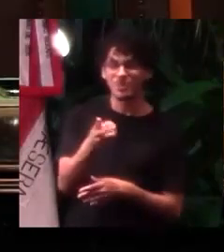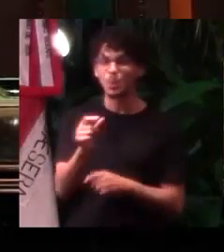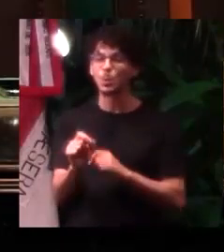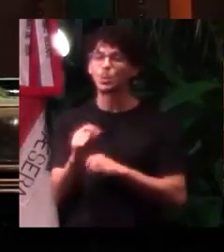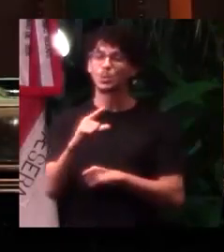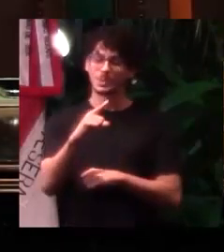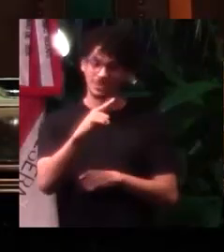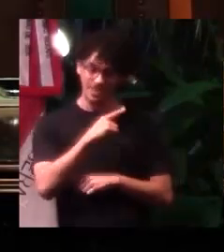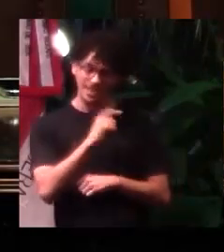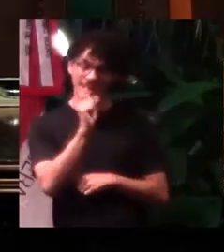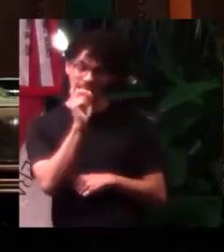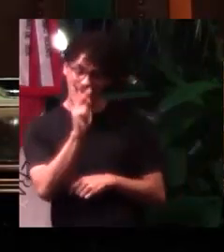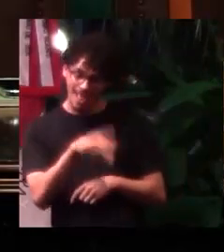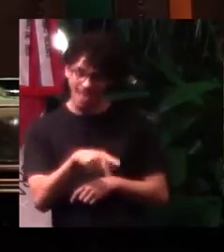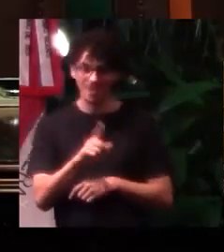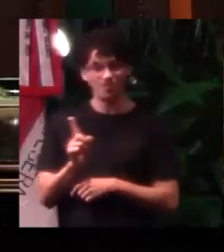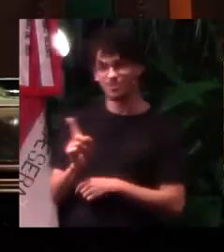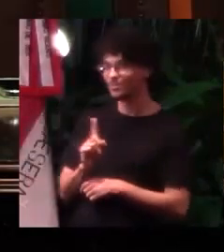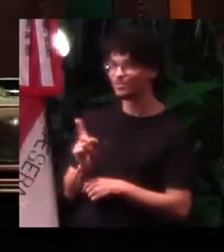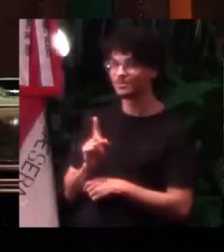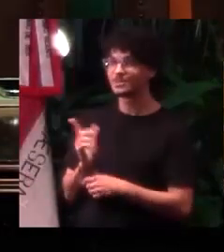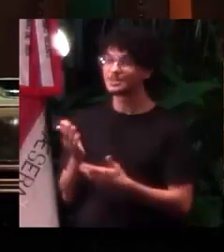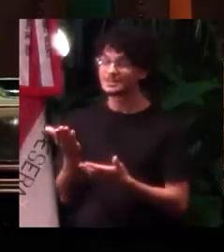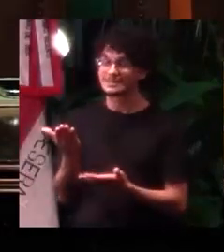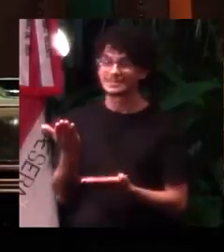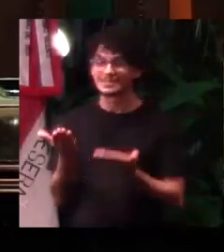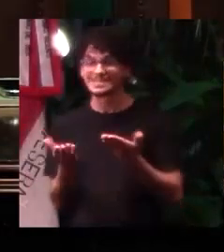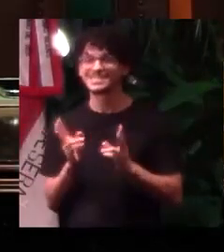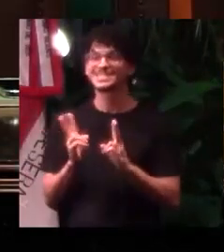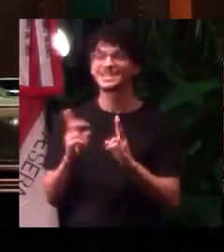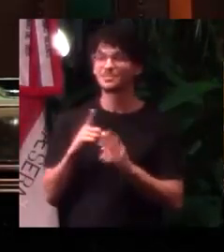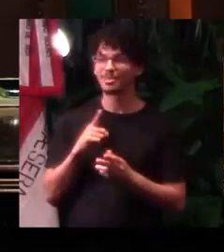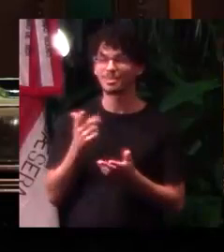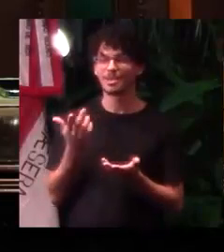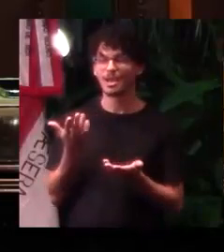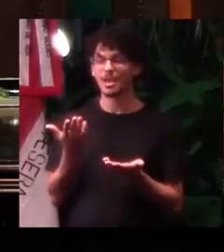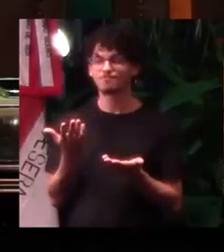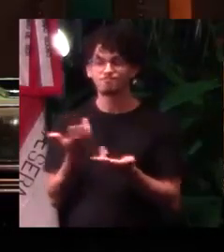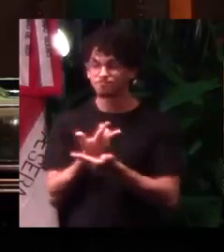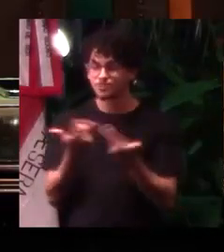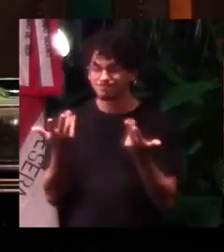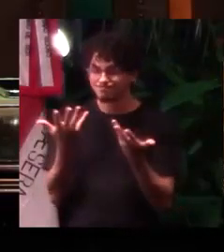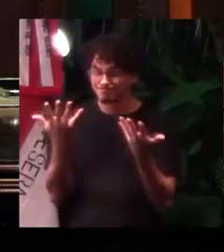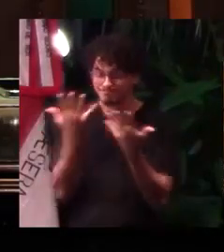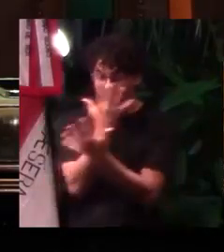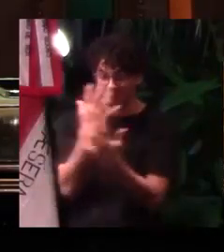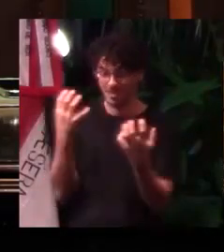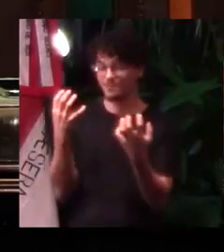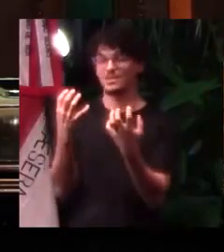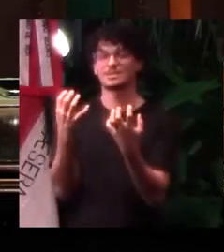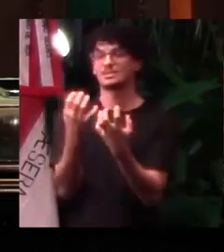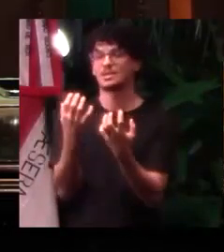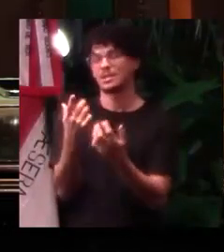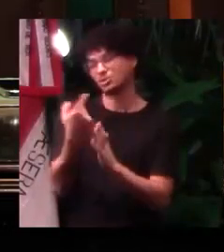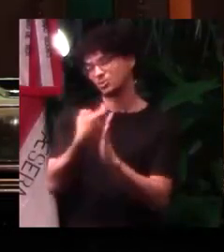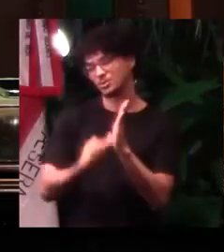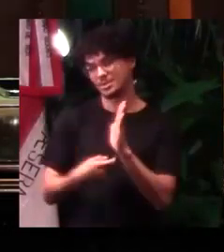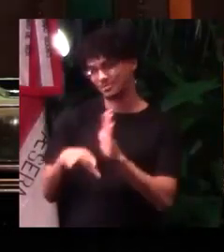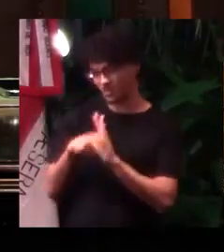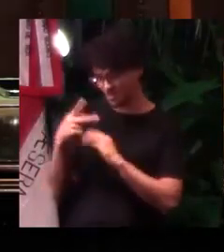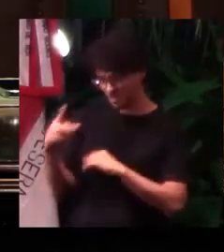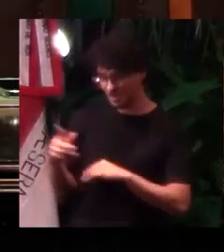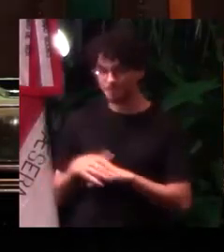é, não é. Então você tem sempre isso, que é algo fascinante, né? Sempre no texto dele.